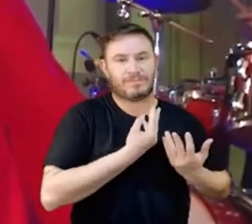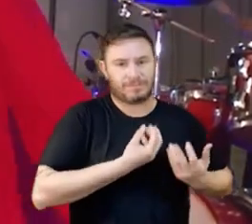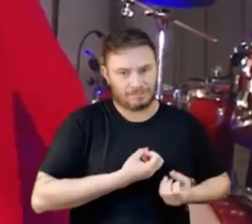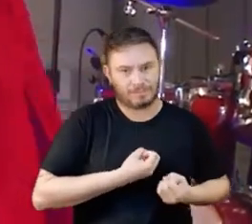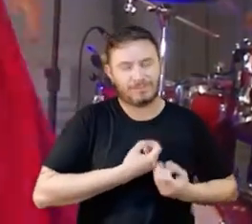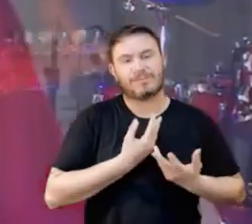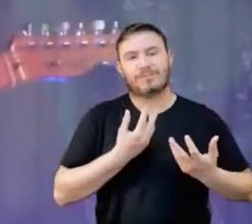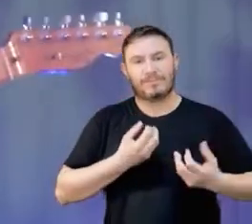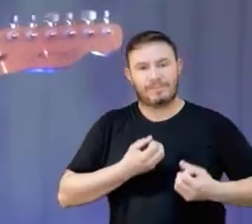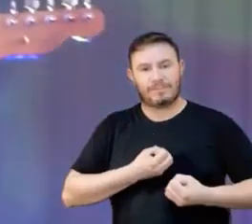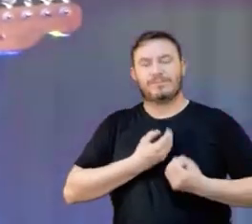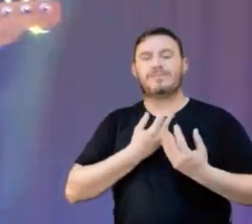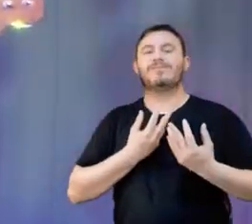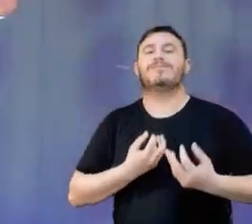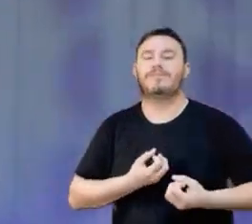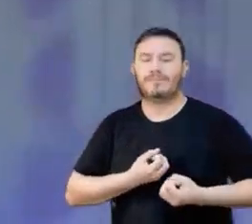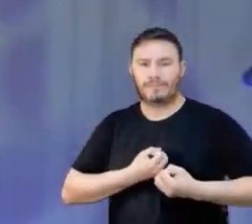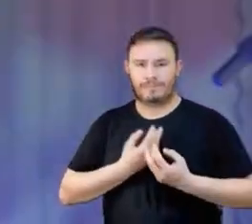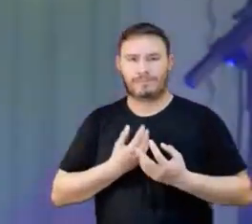quente,